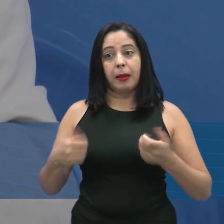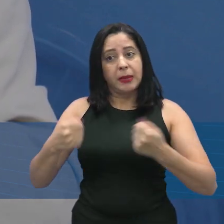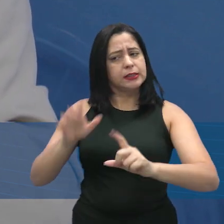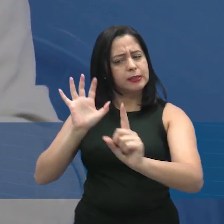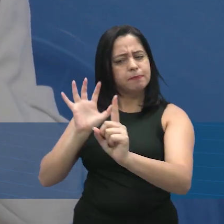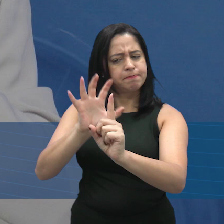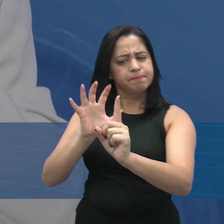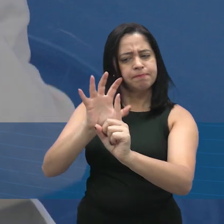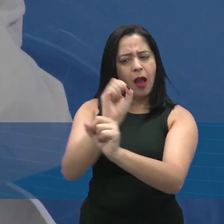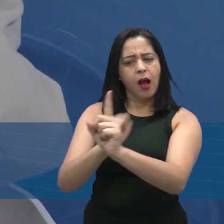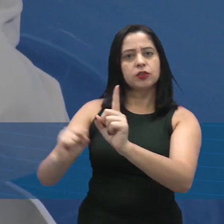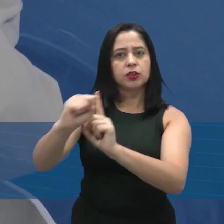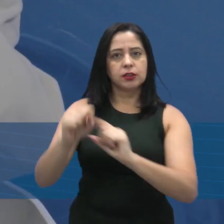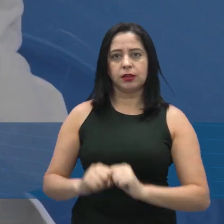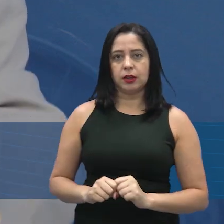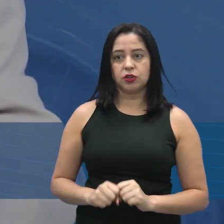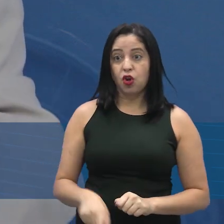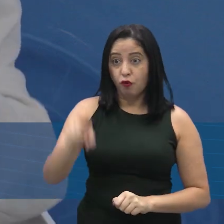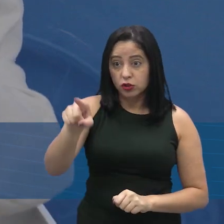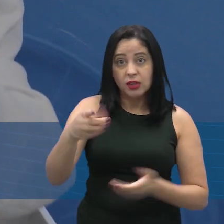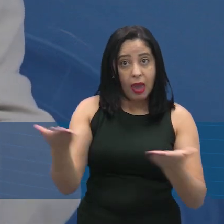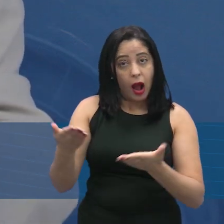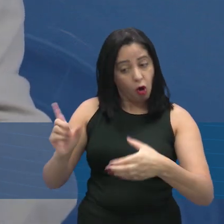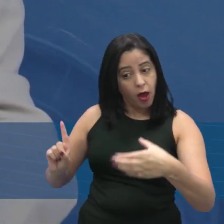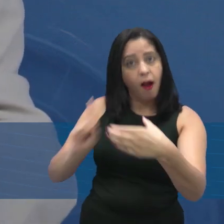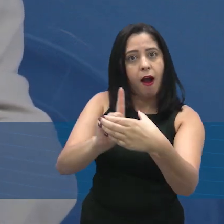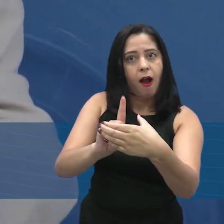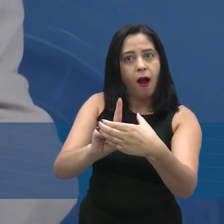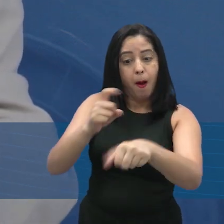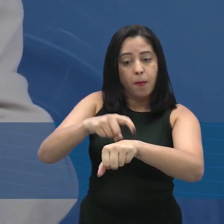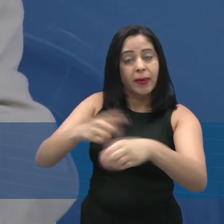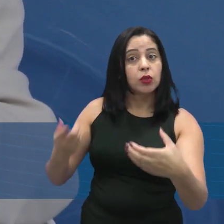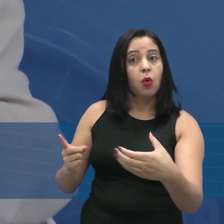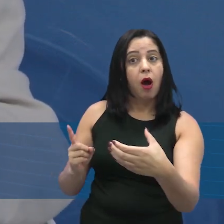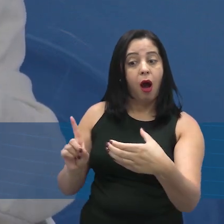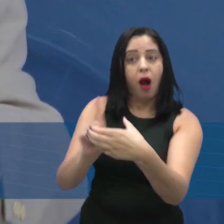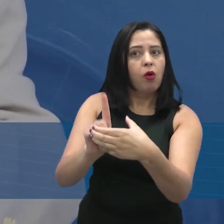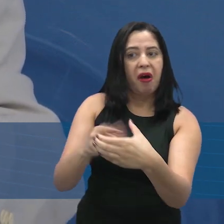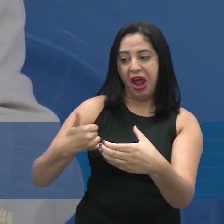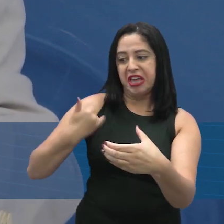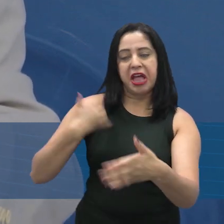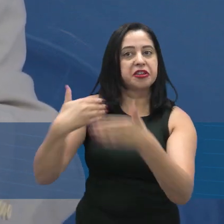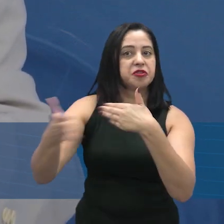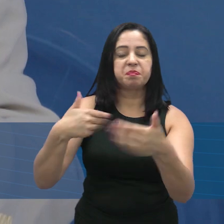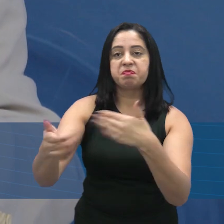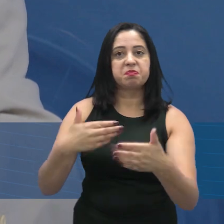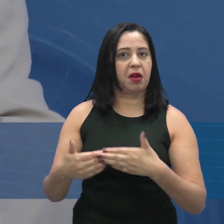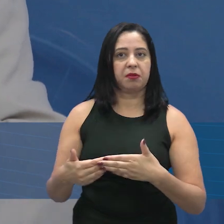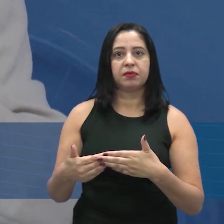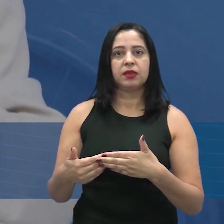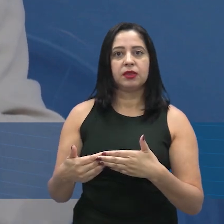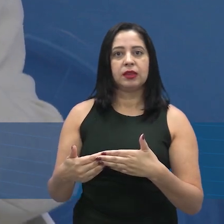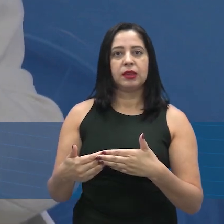sociedade. A sua participação começa agora, aqui e agora, independente da idade que nós tenhamos, né? Para justamente